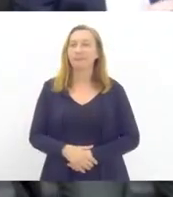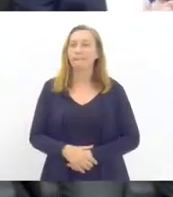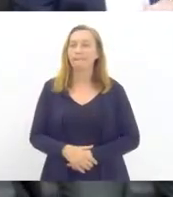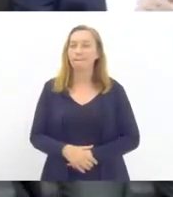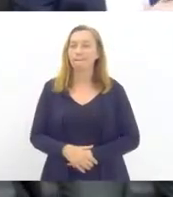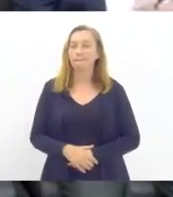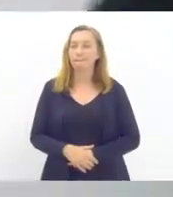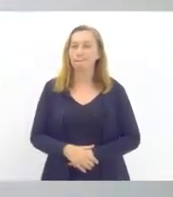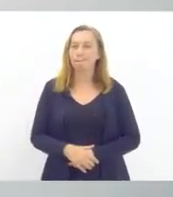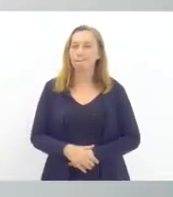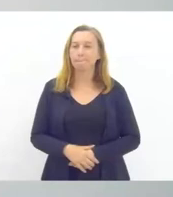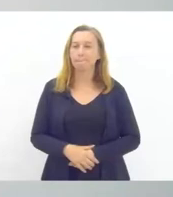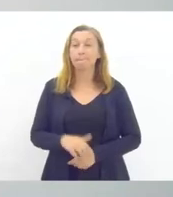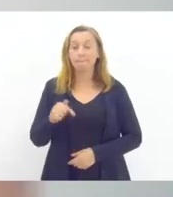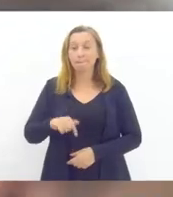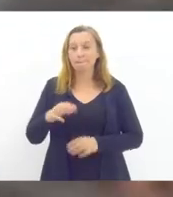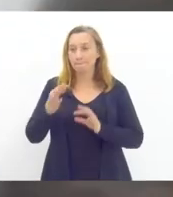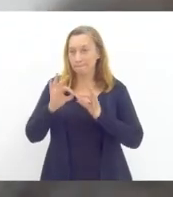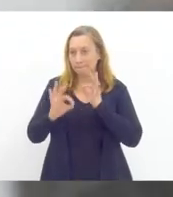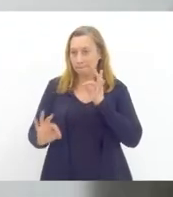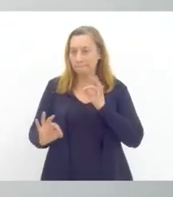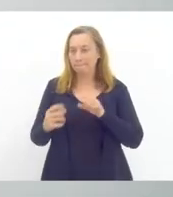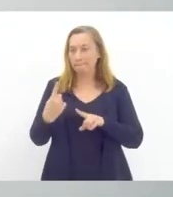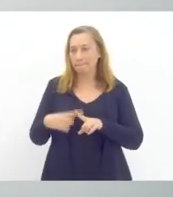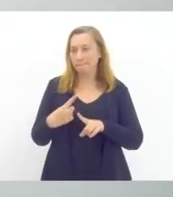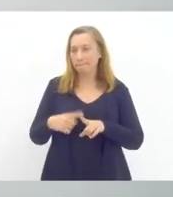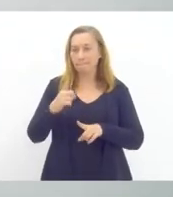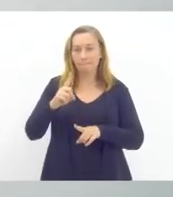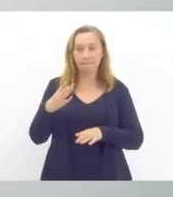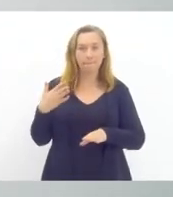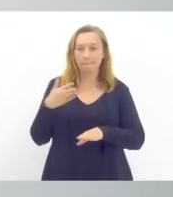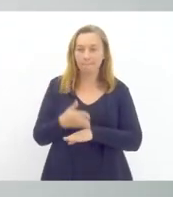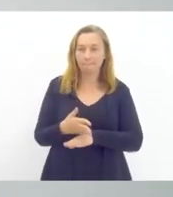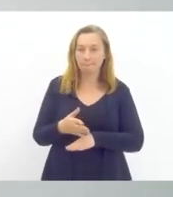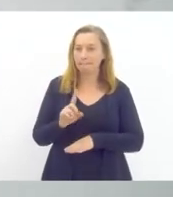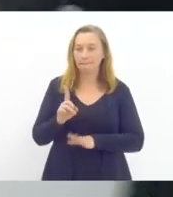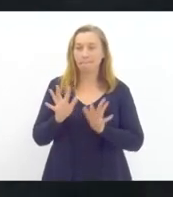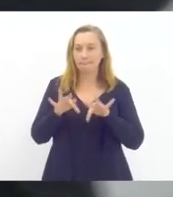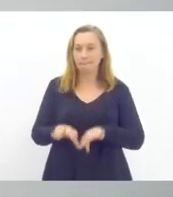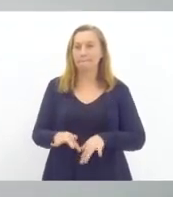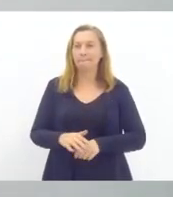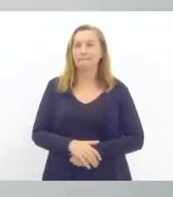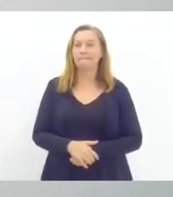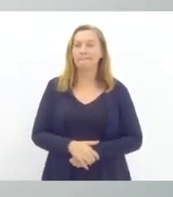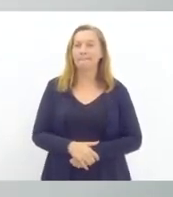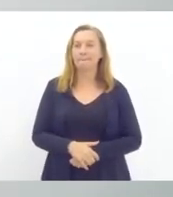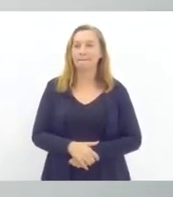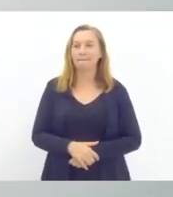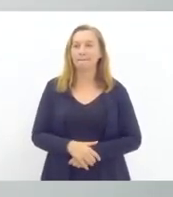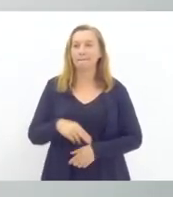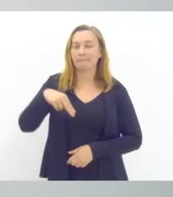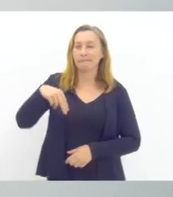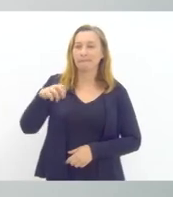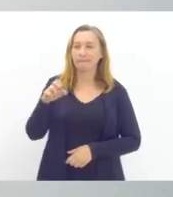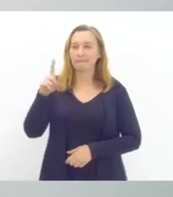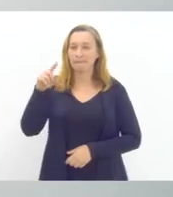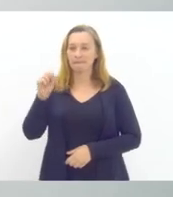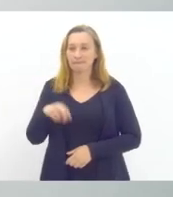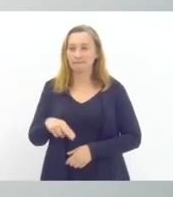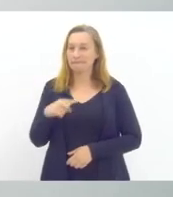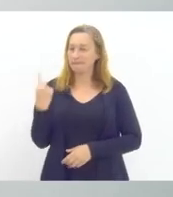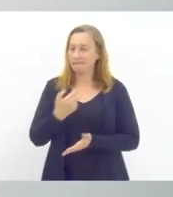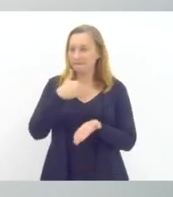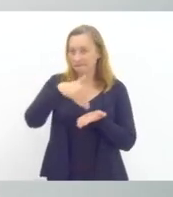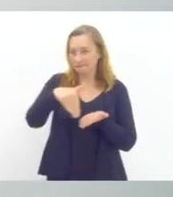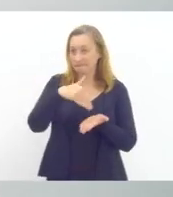eu tô aqui enrolando porque se ele não chegasse eu não ia terminar né Nelson Rocha nosso secretário